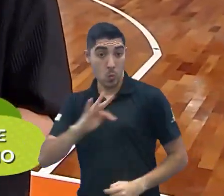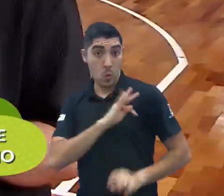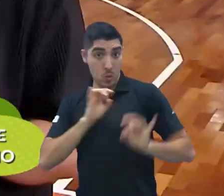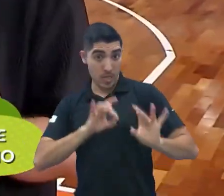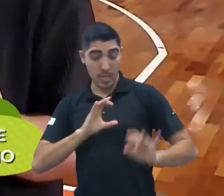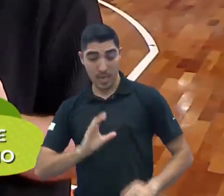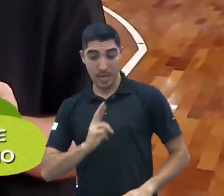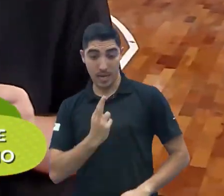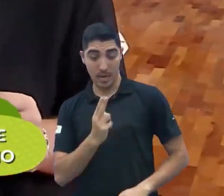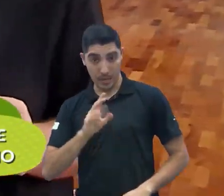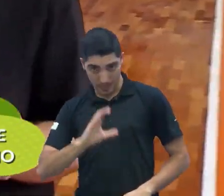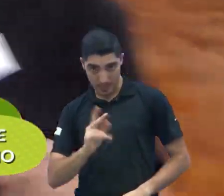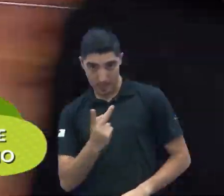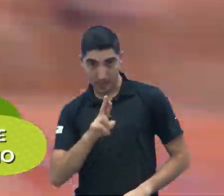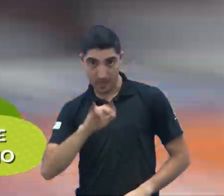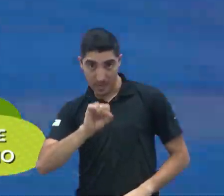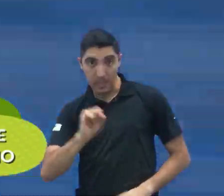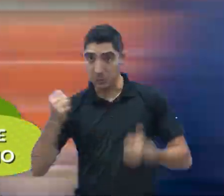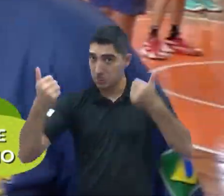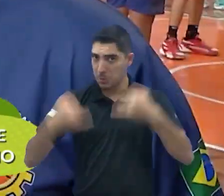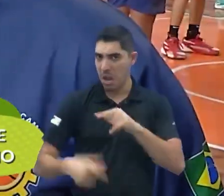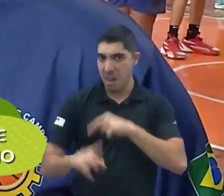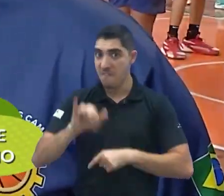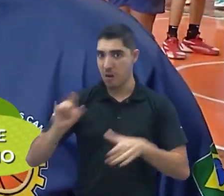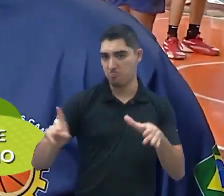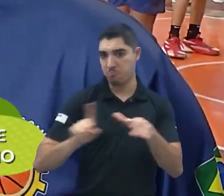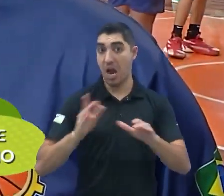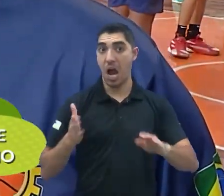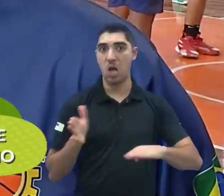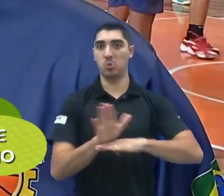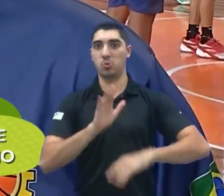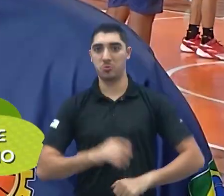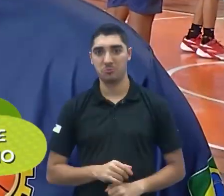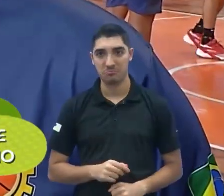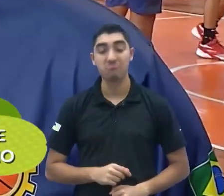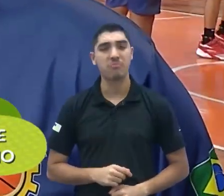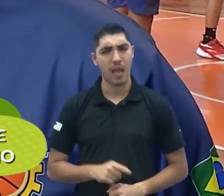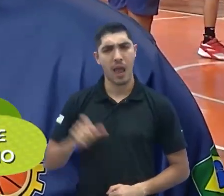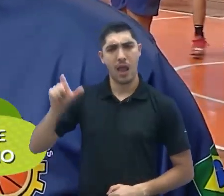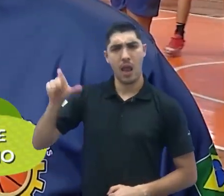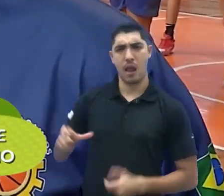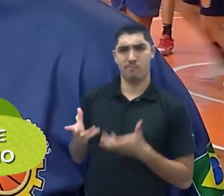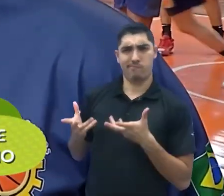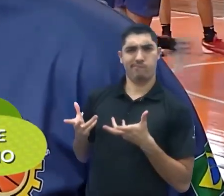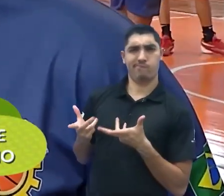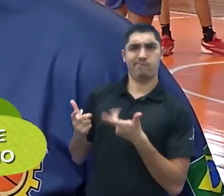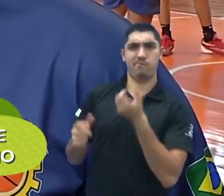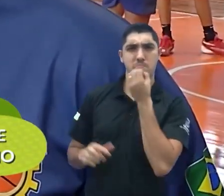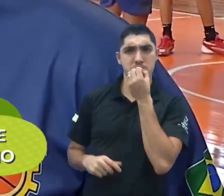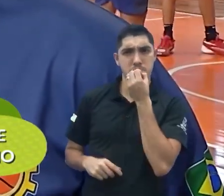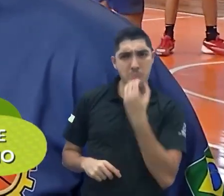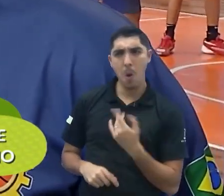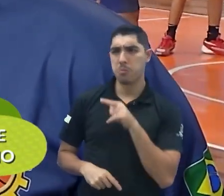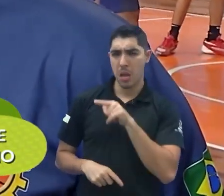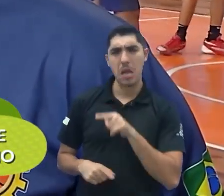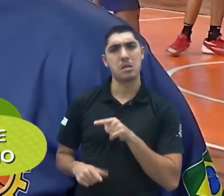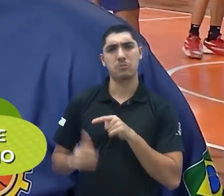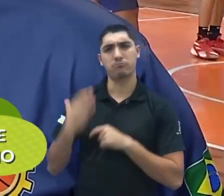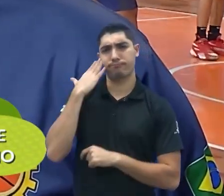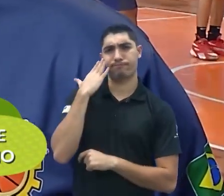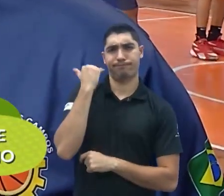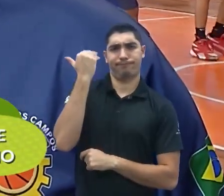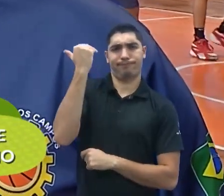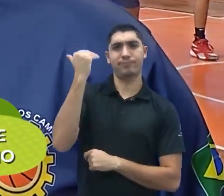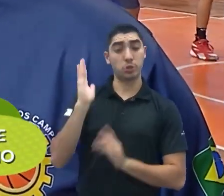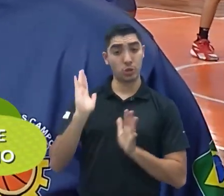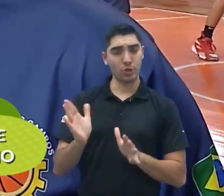vai mudar o patamar da equipe. Muita qualidade, um jogador de muito potencial, já se destacou nos últimos anos